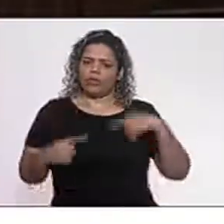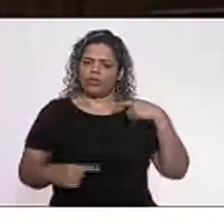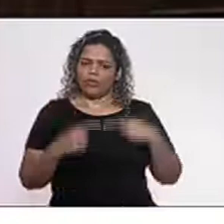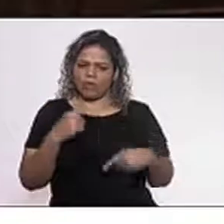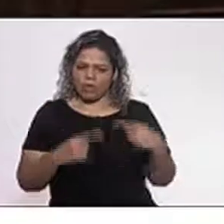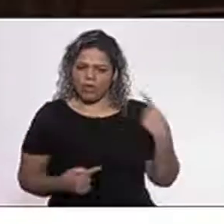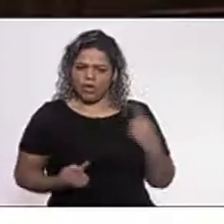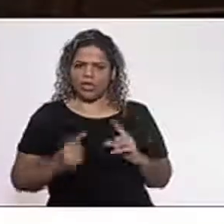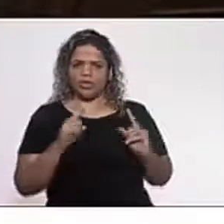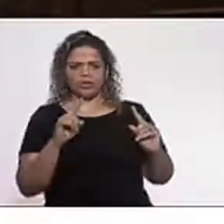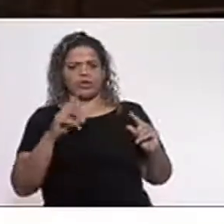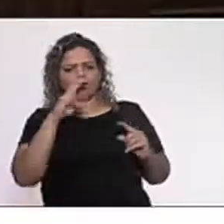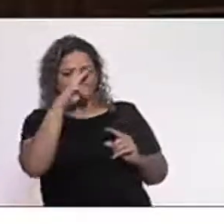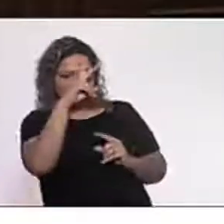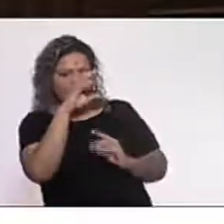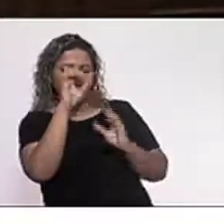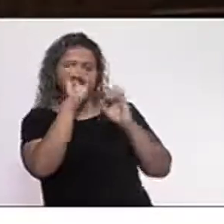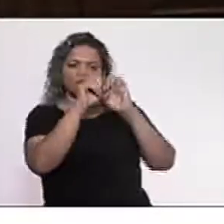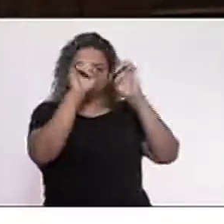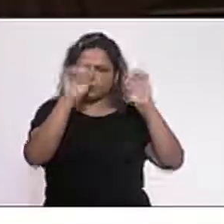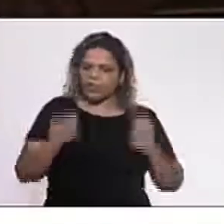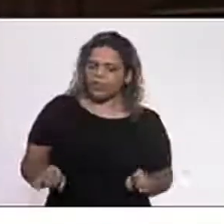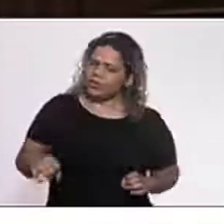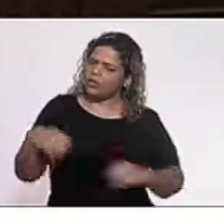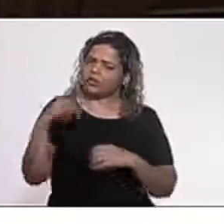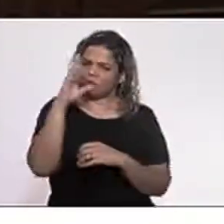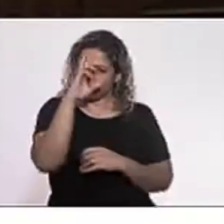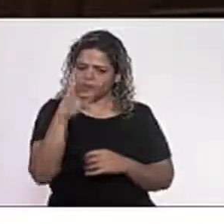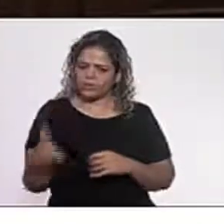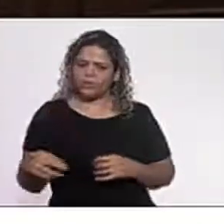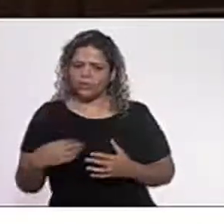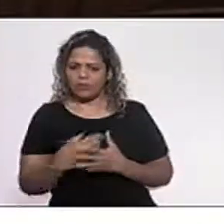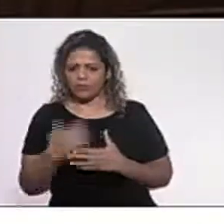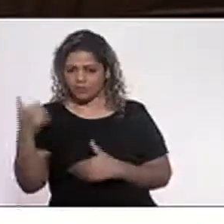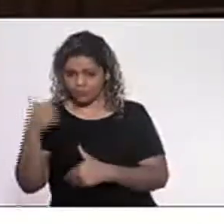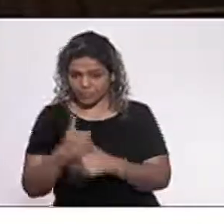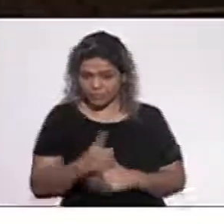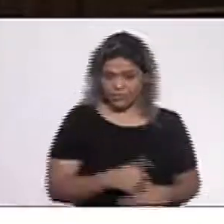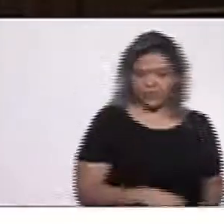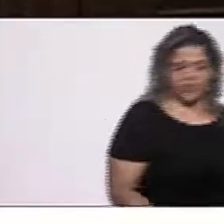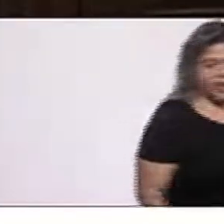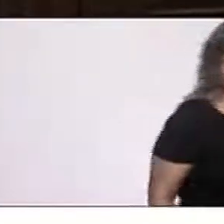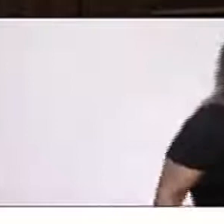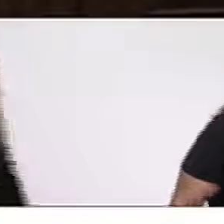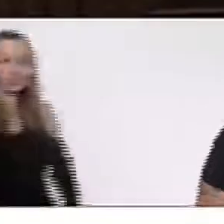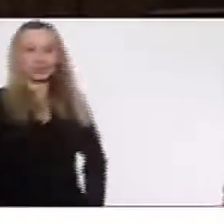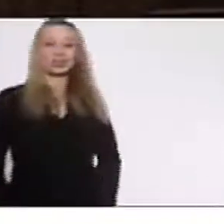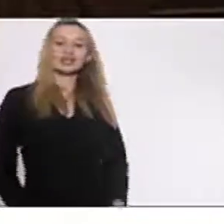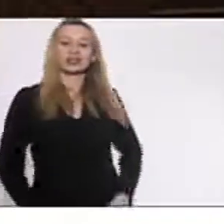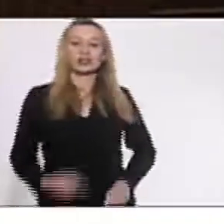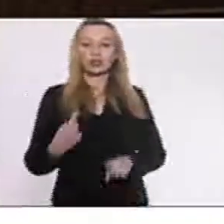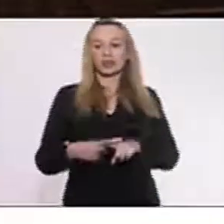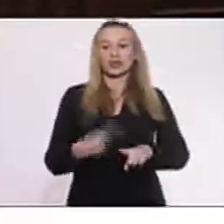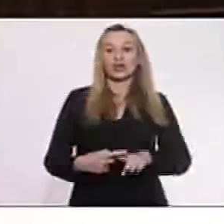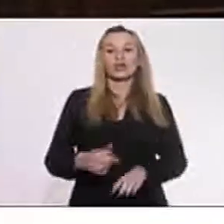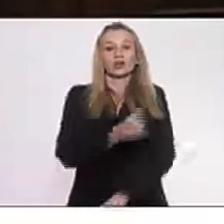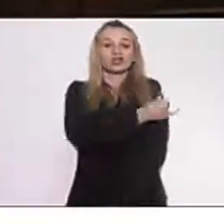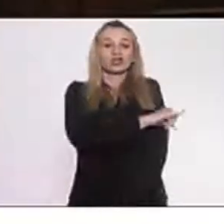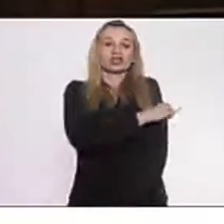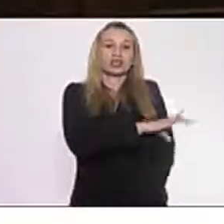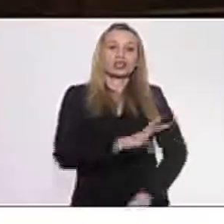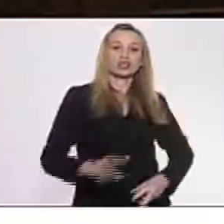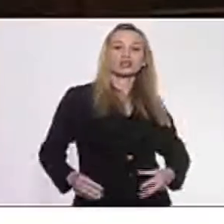política robusta, estruturada, responsável de fomento à pesquisa, até porque o Rio de Janeiro cedia grande